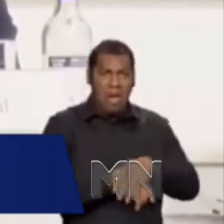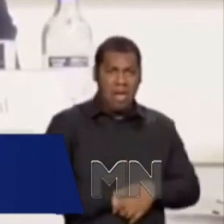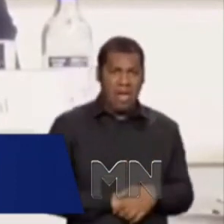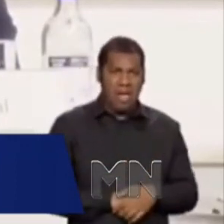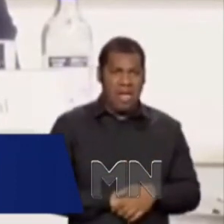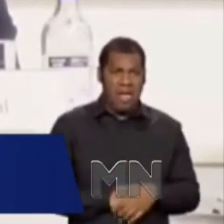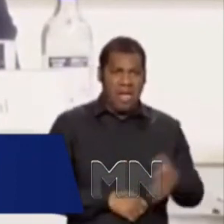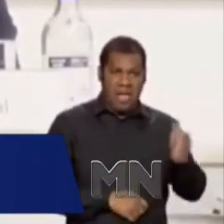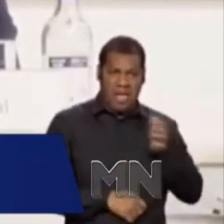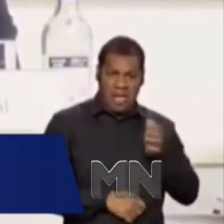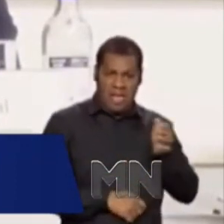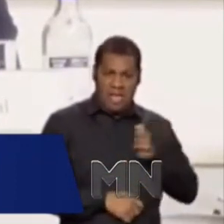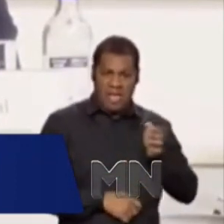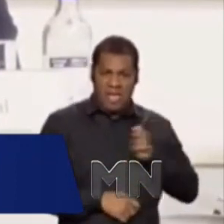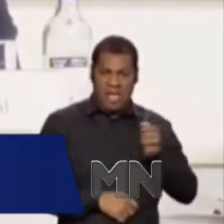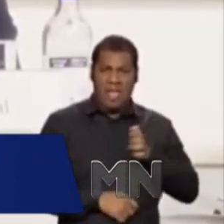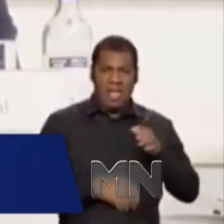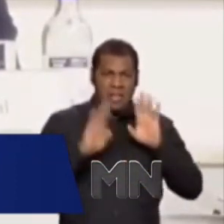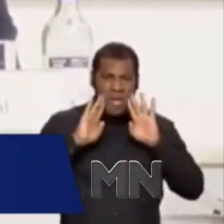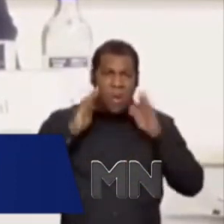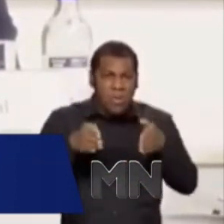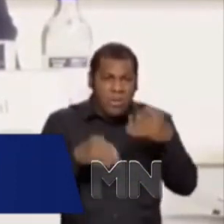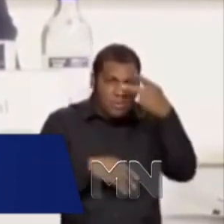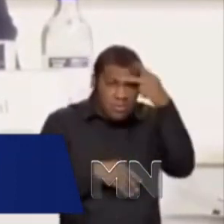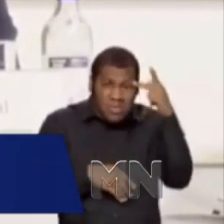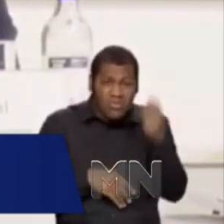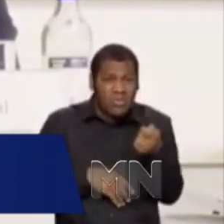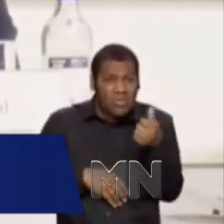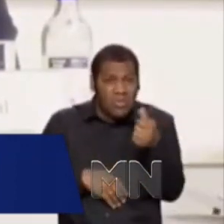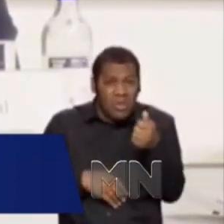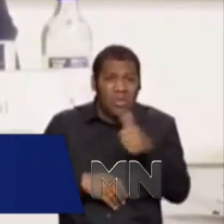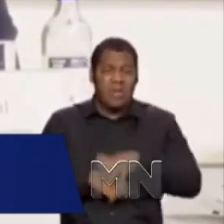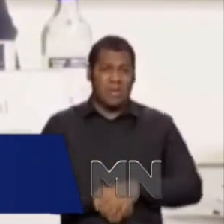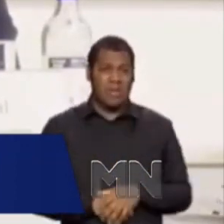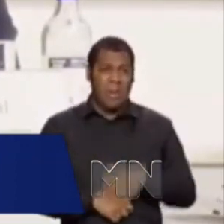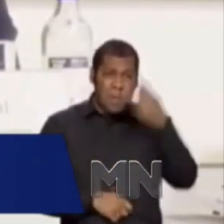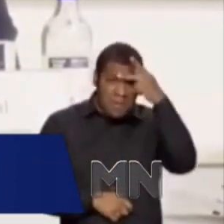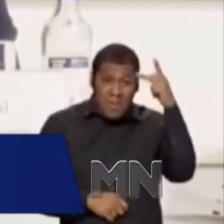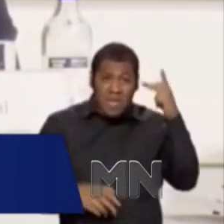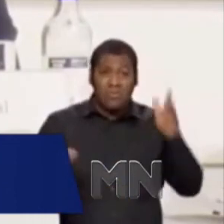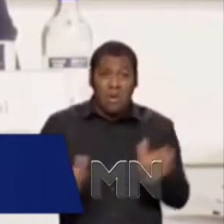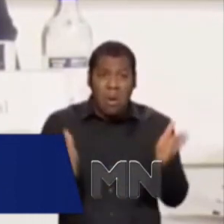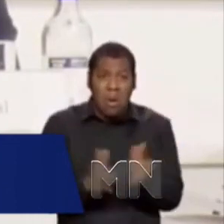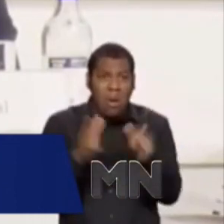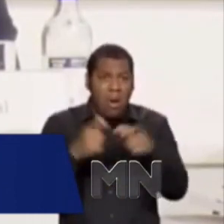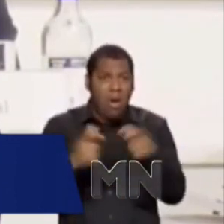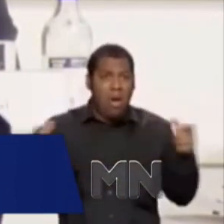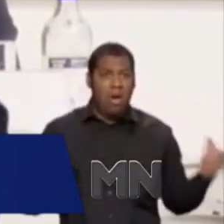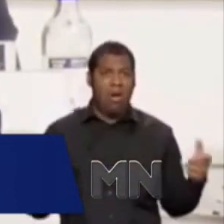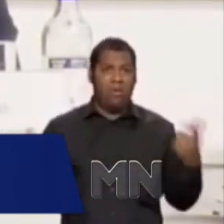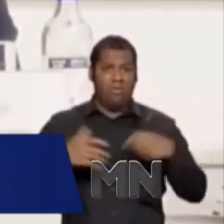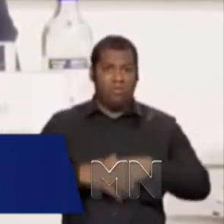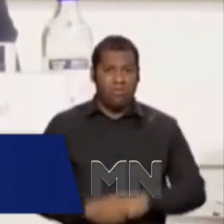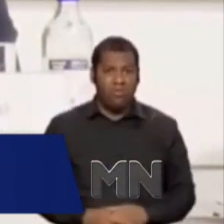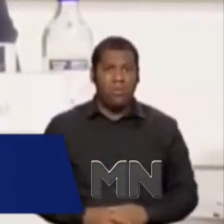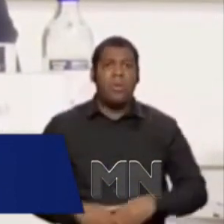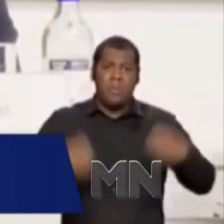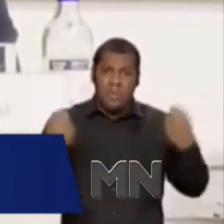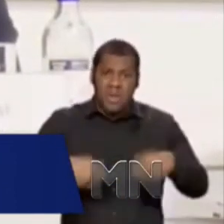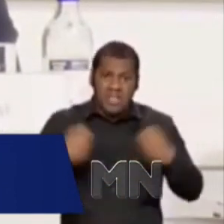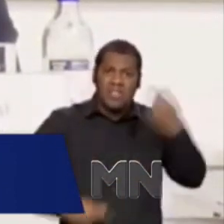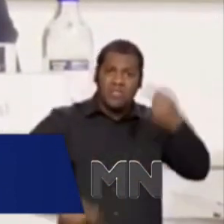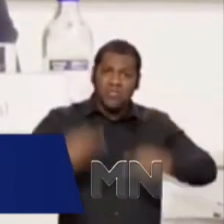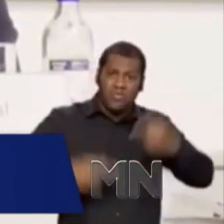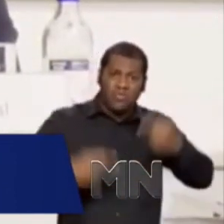mas poucos conhecem. Criticou a ajuda. O presidente disse que muitos países ricos enviam ajuda